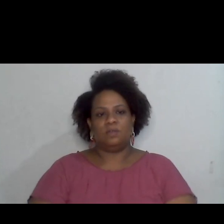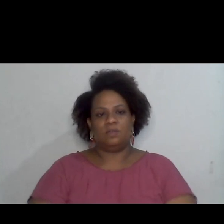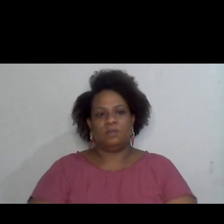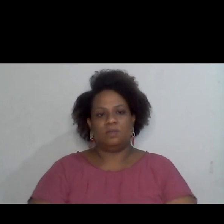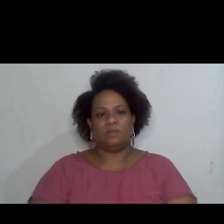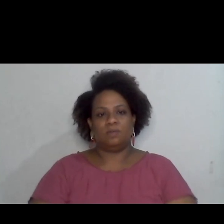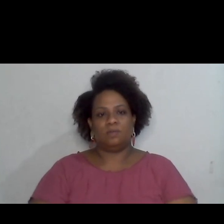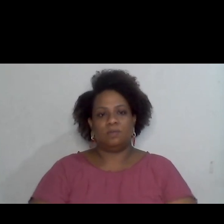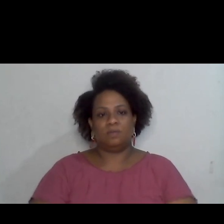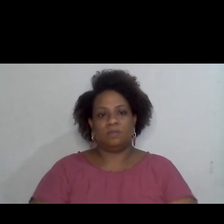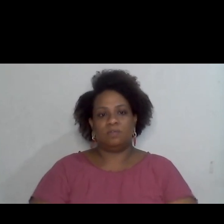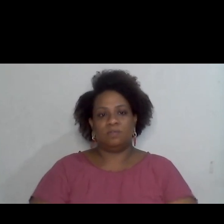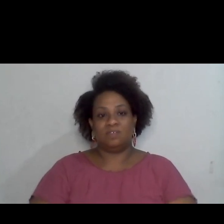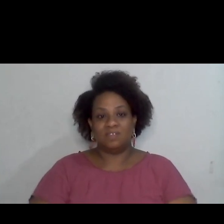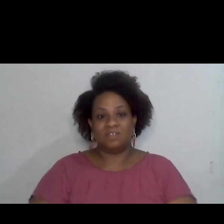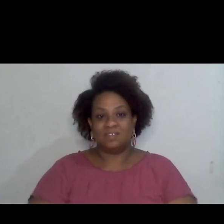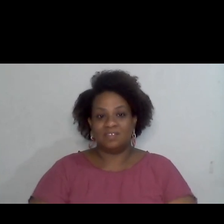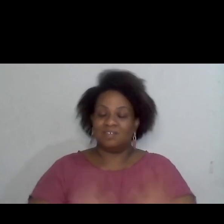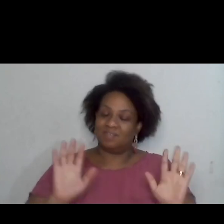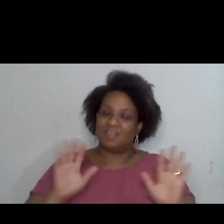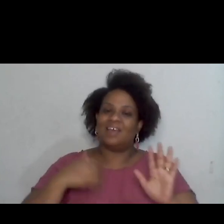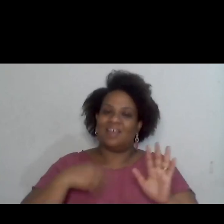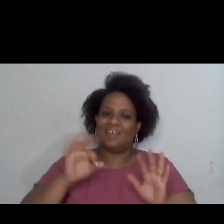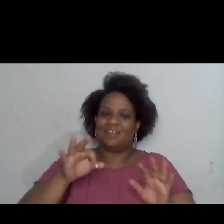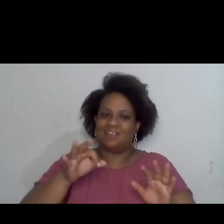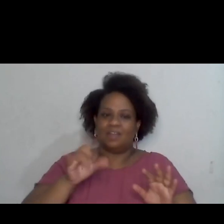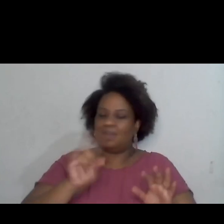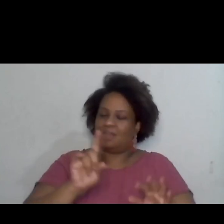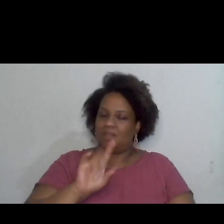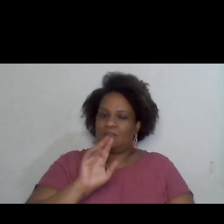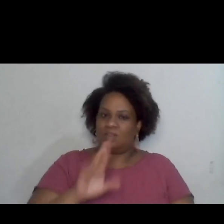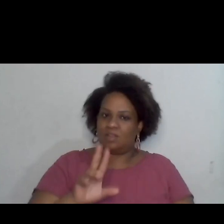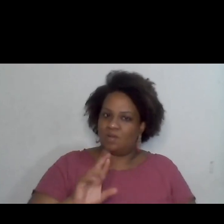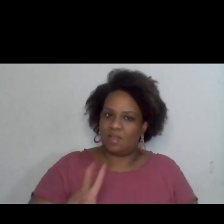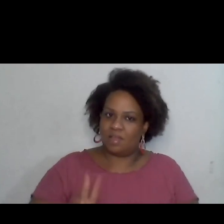Estou fora, não vai me contemplar, não é isso que vai acontecer.